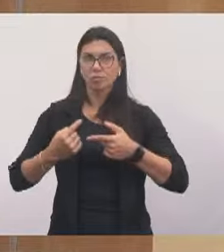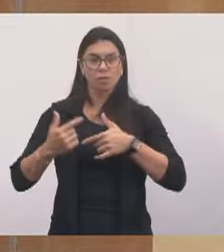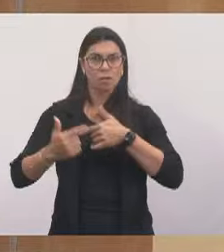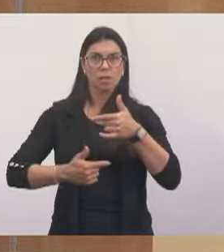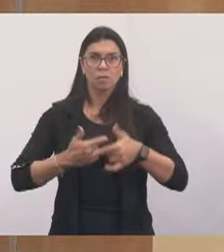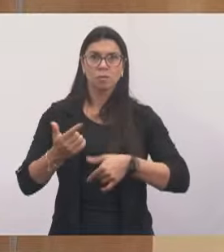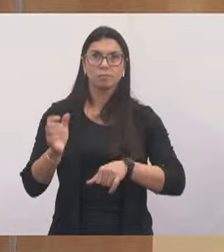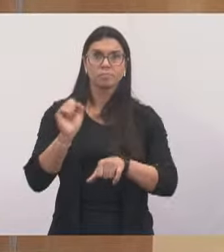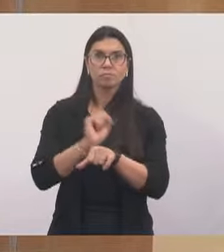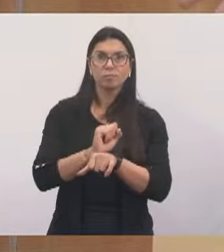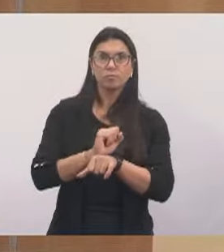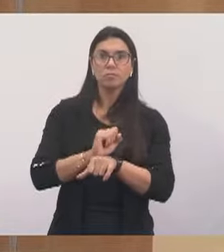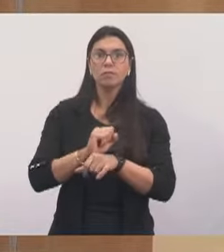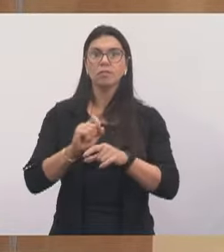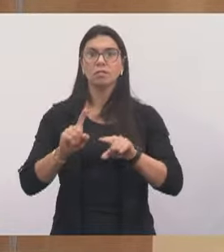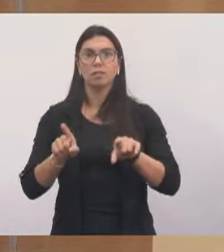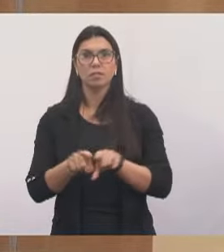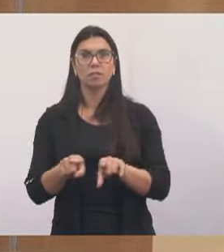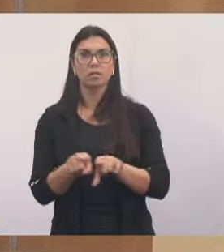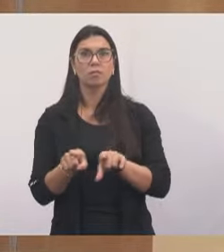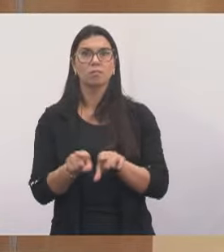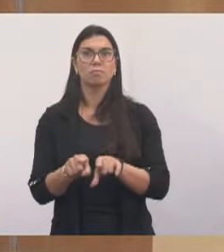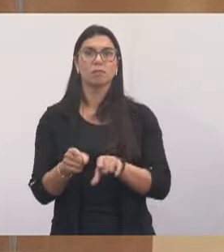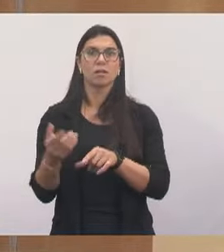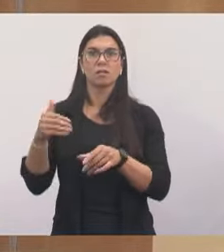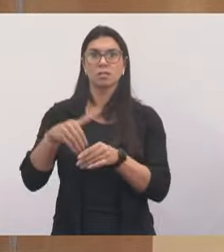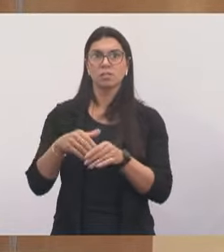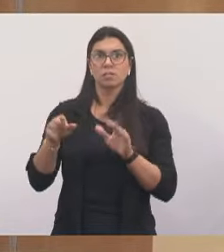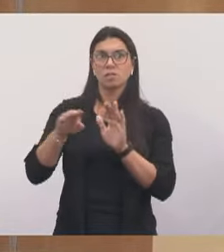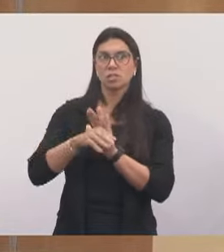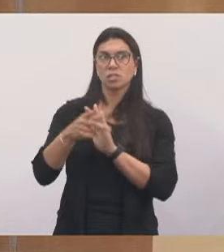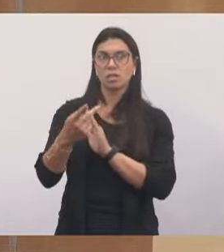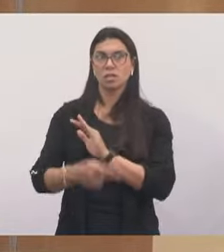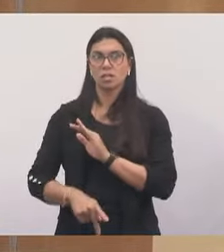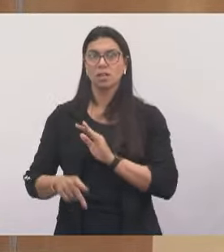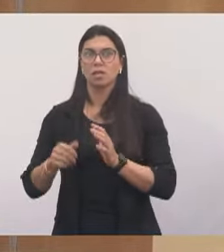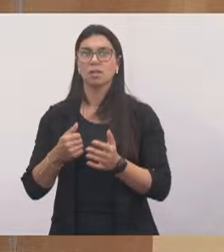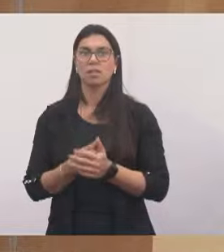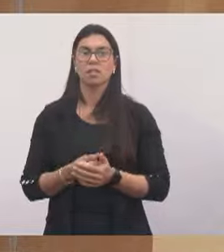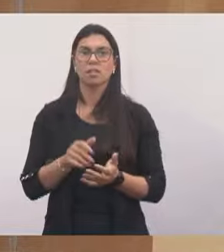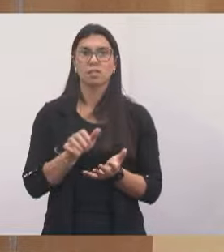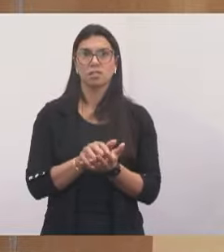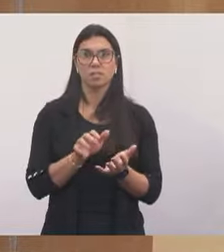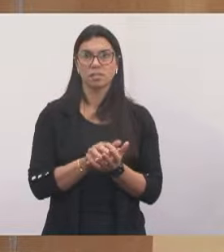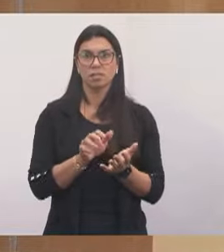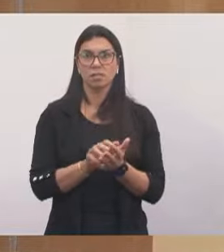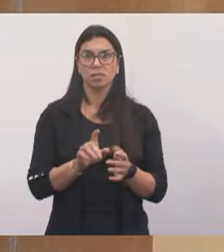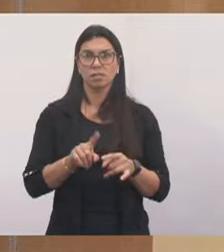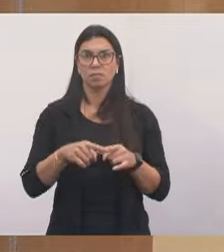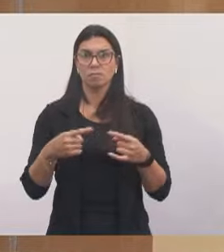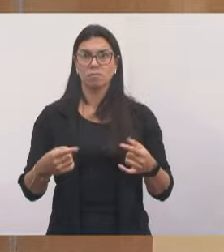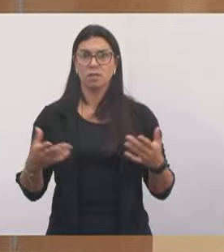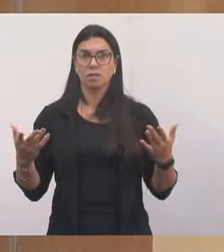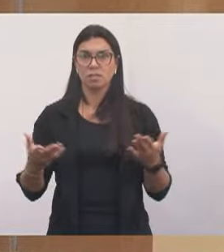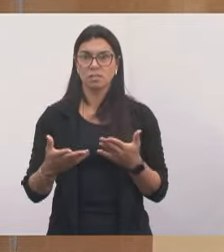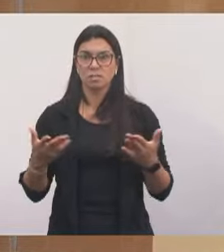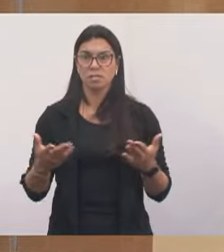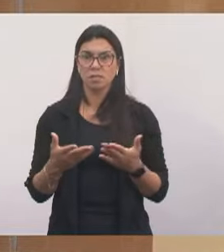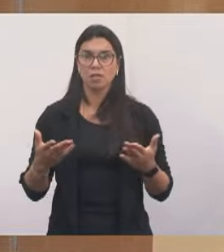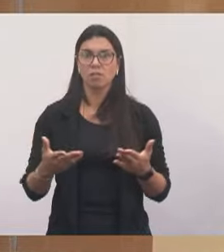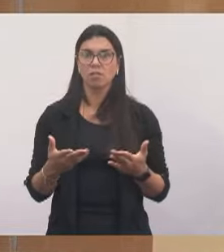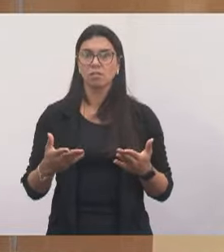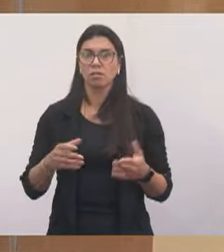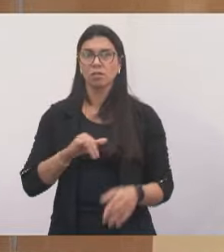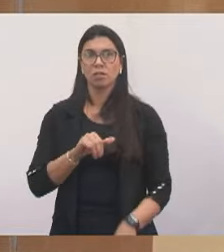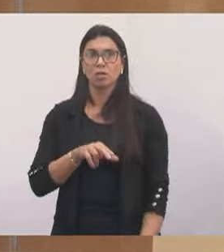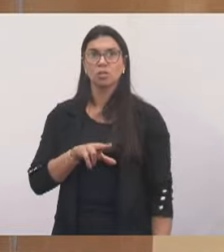e as eleições que está chegando aí na nossa cidade, ele vem como pré-candidato na nossa cidade, ele retira o cargo e a Juliana